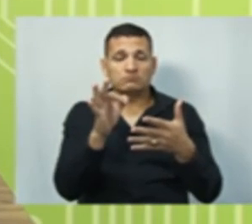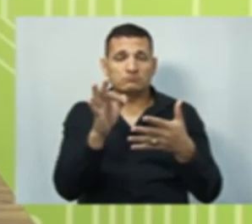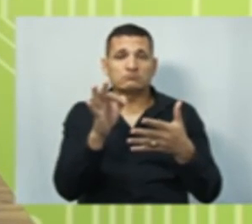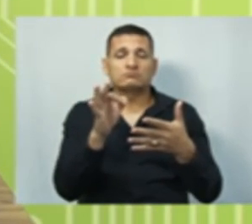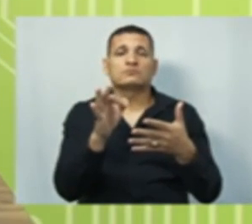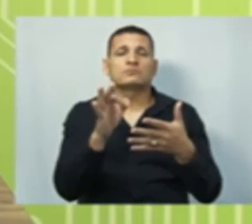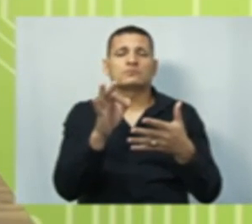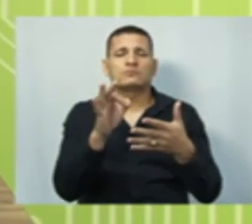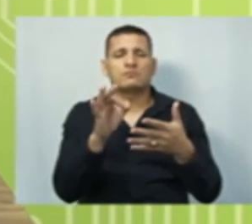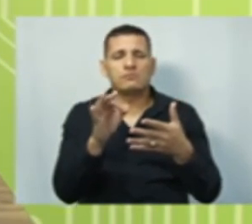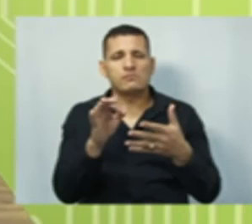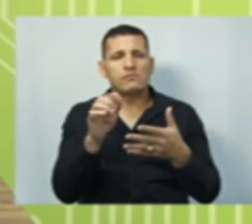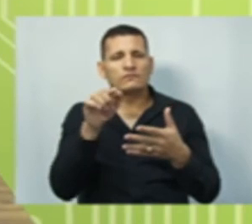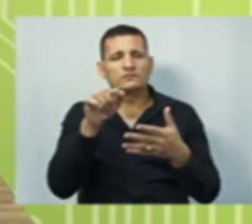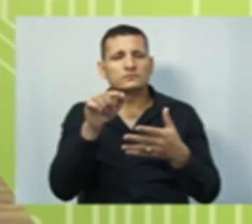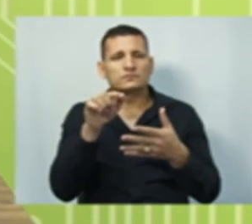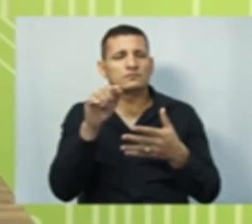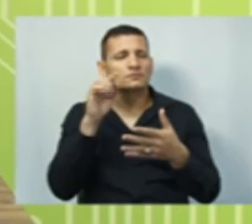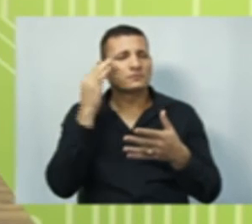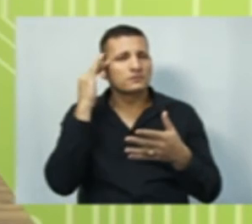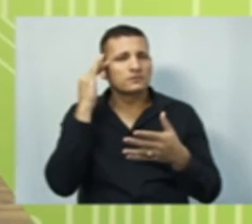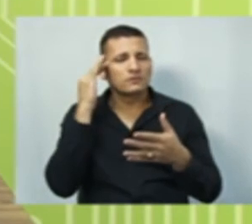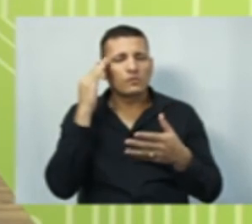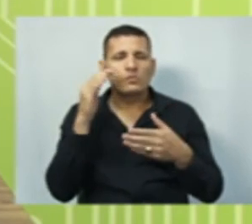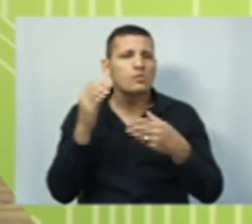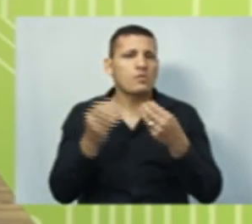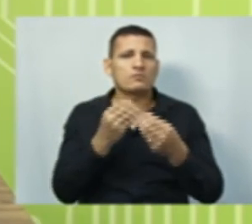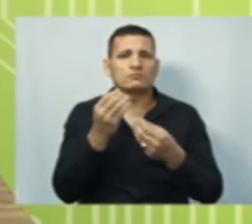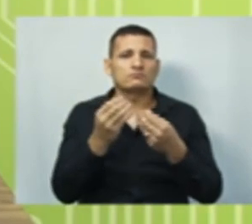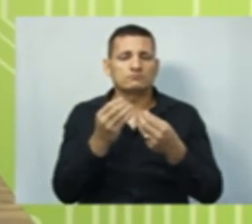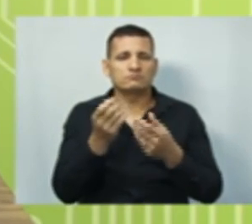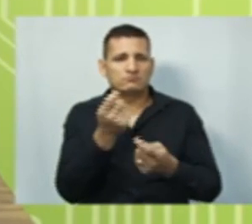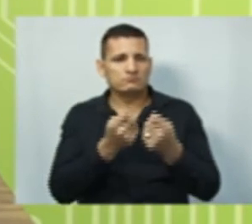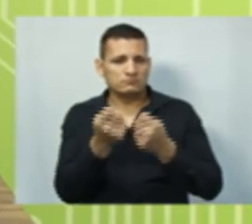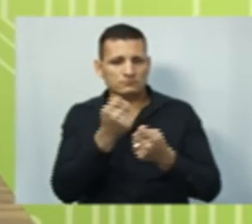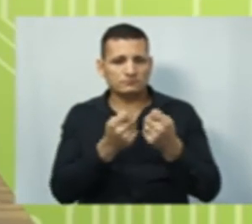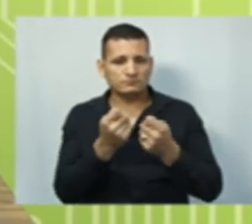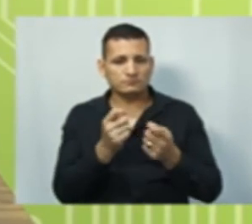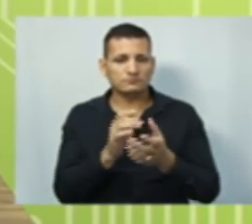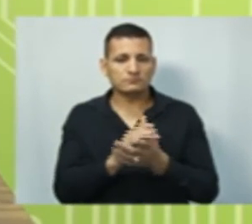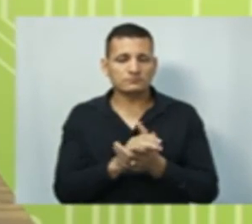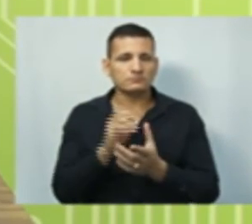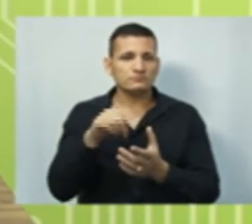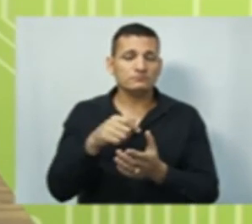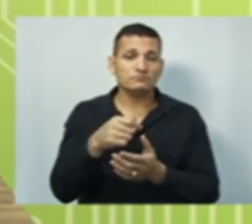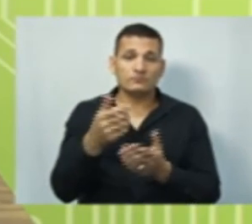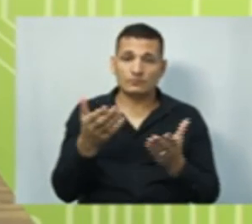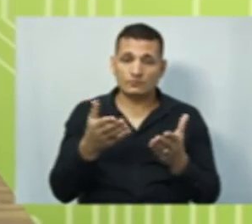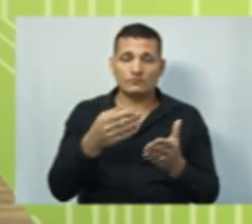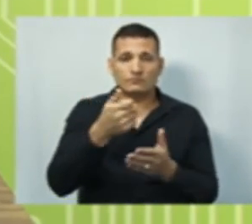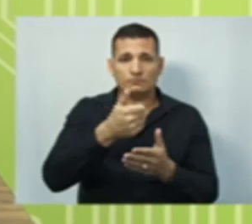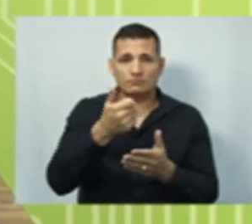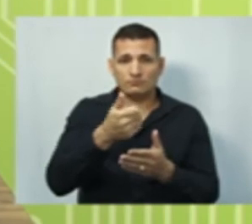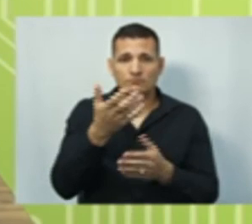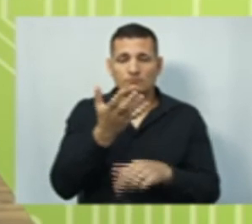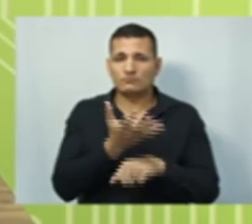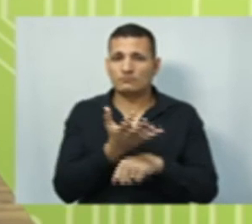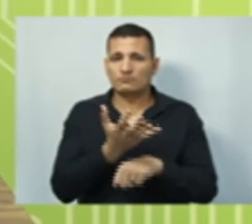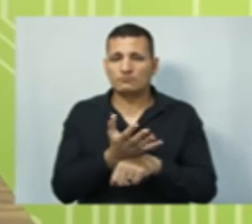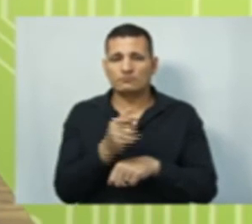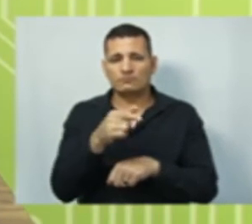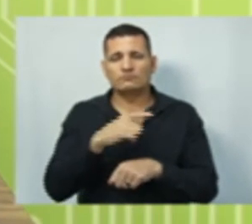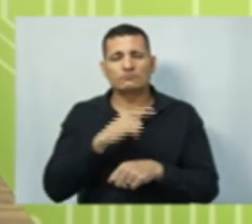a compreender os conceitos fundamentais de economia. Essa é a primeira parte da nossa disciplina, ela tem essa base